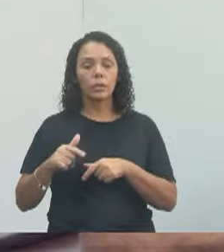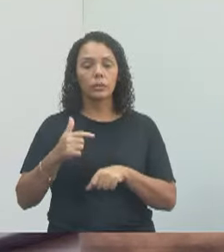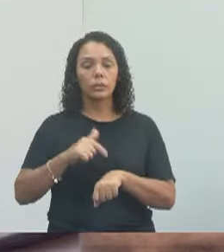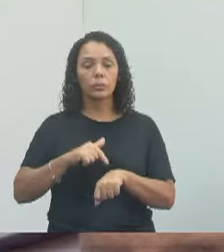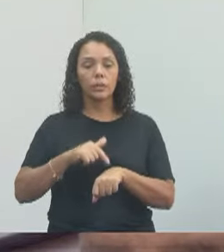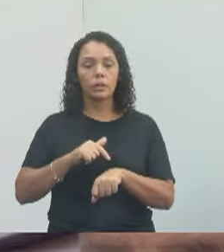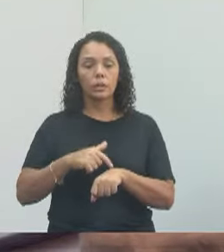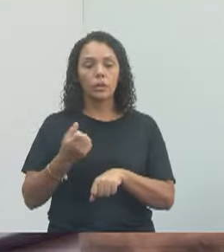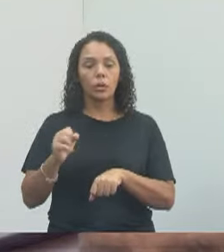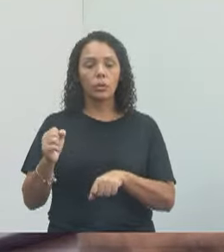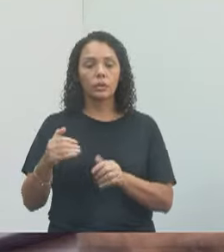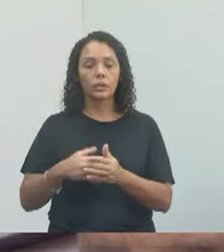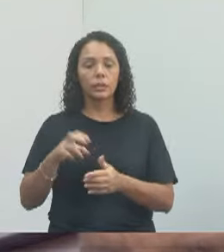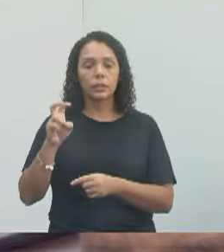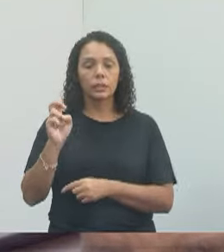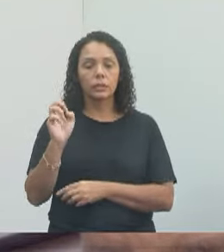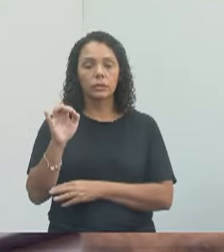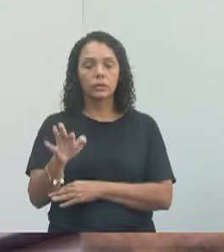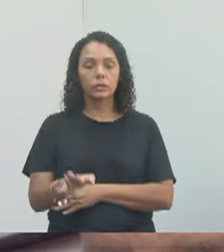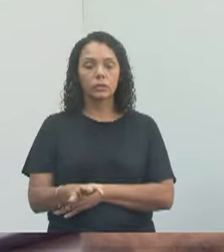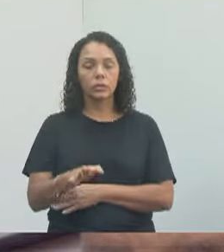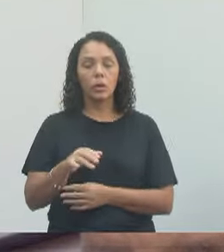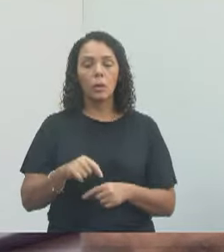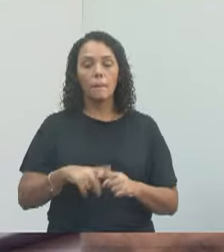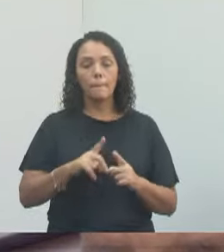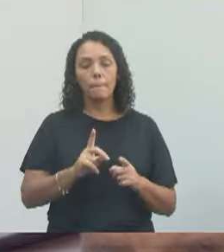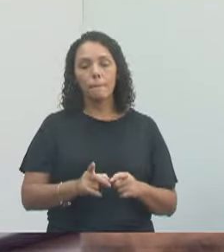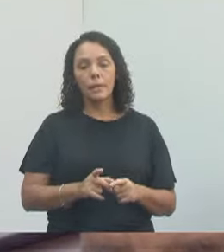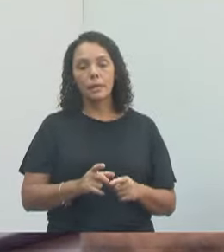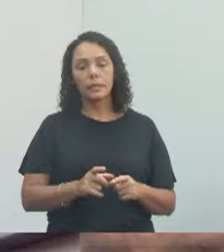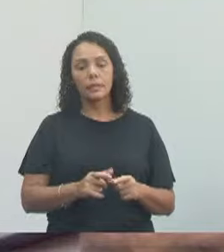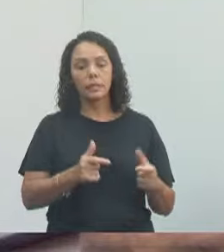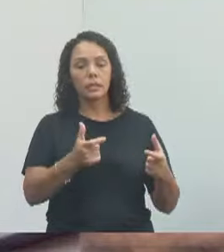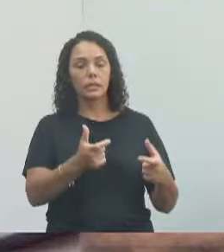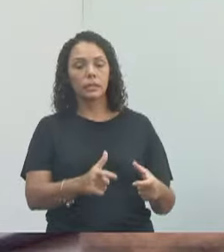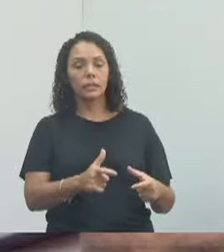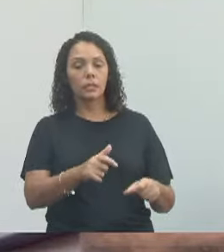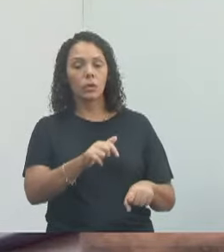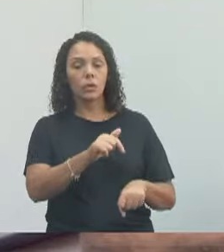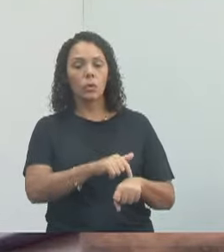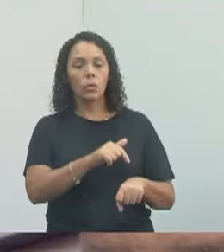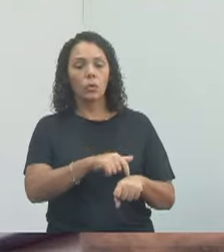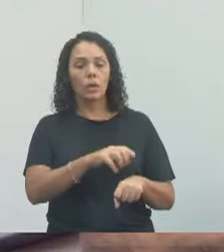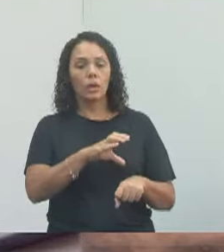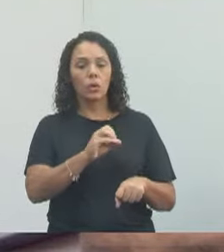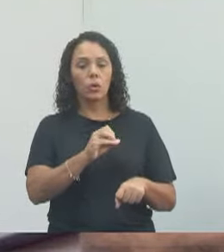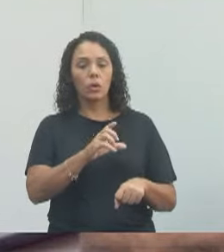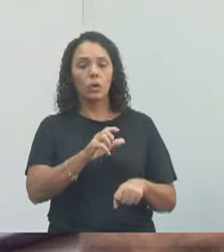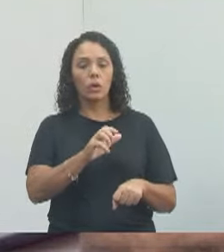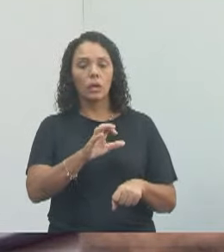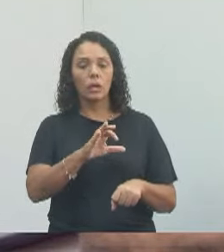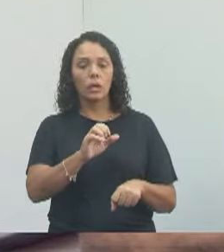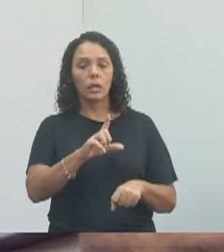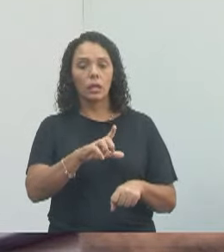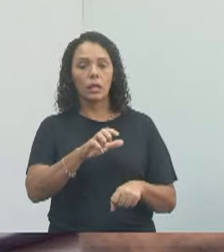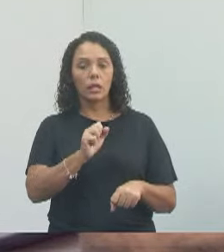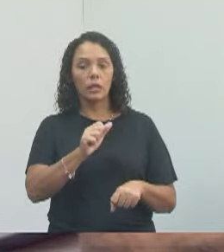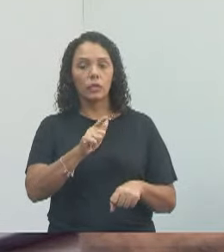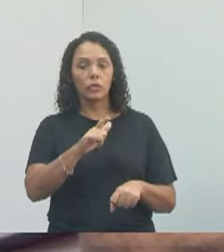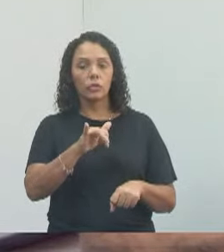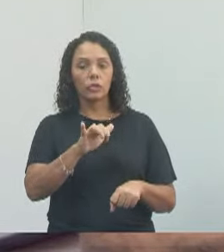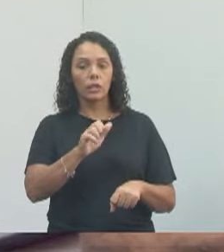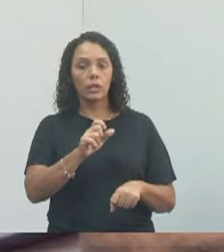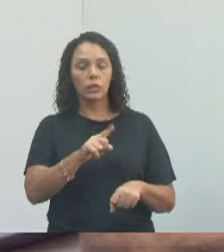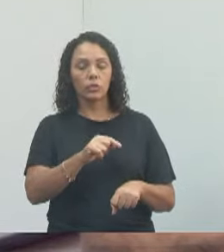horas enquanto o horário do colegiado é das 9 às 18 horas o que que eles estão pedindo